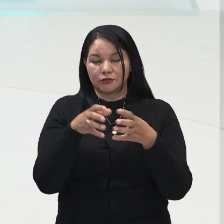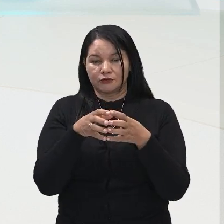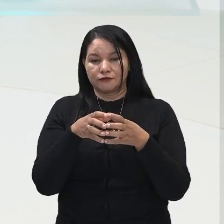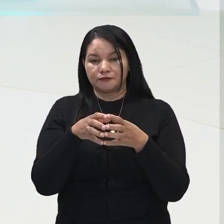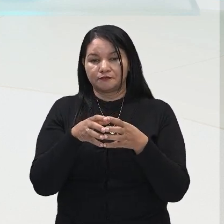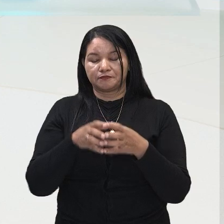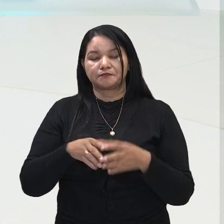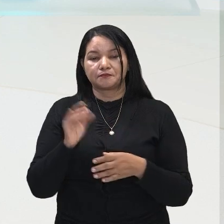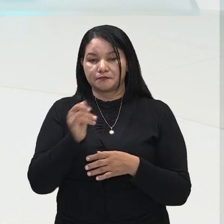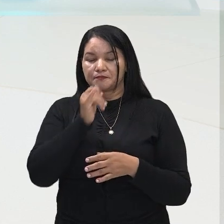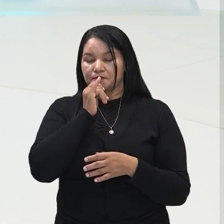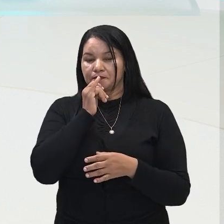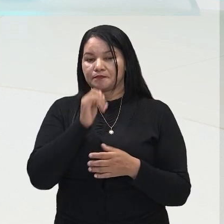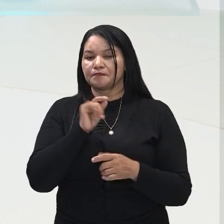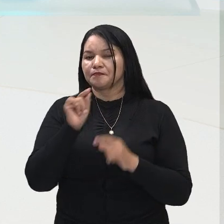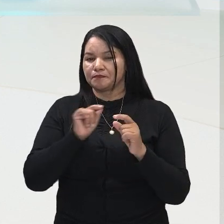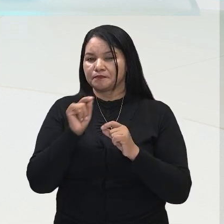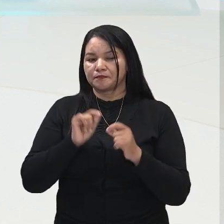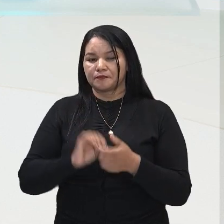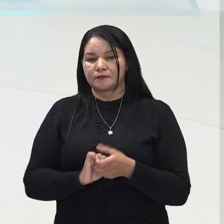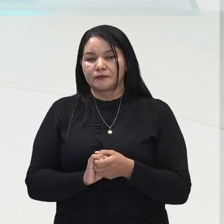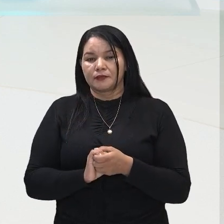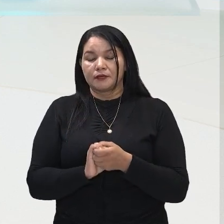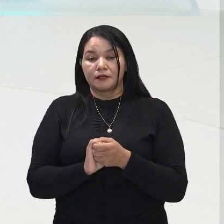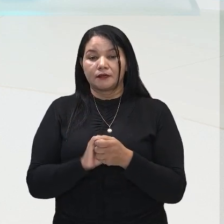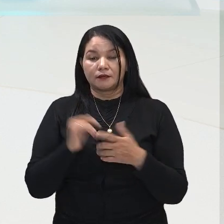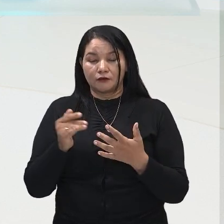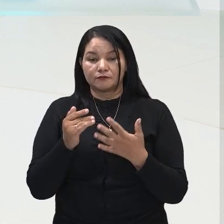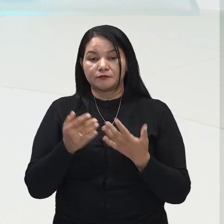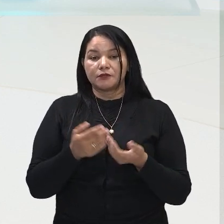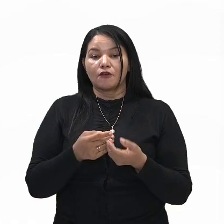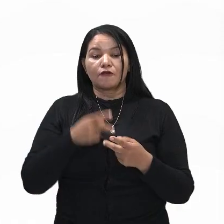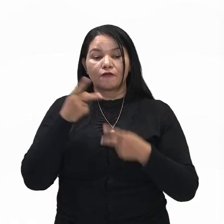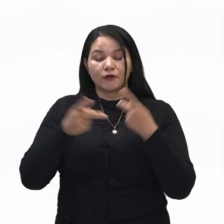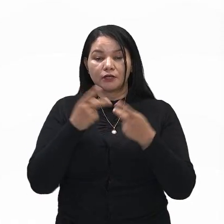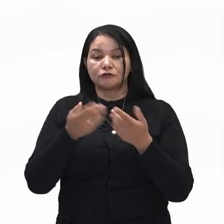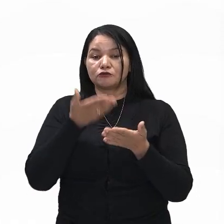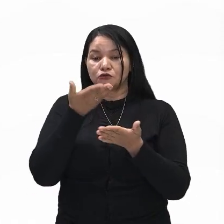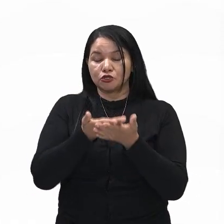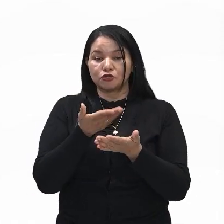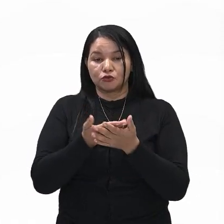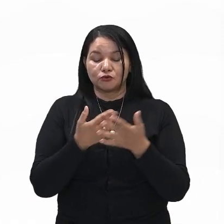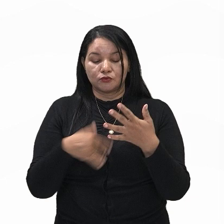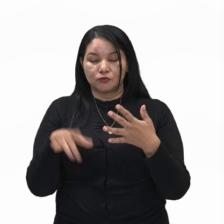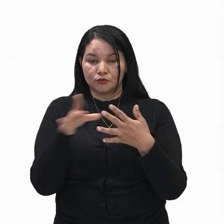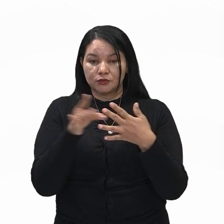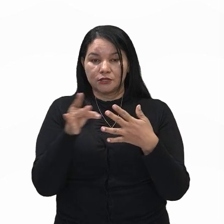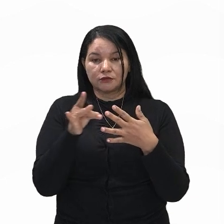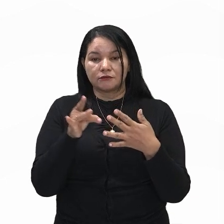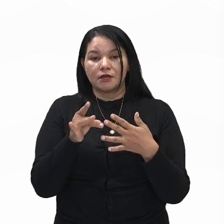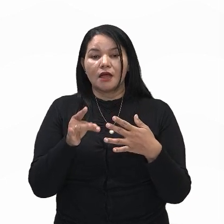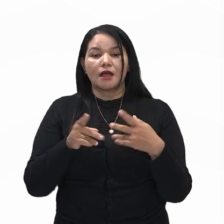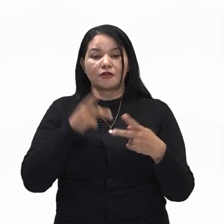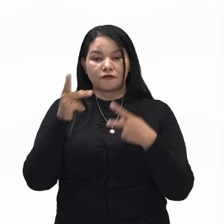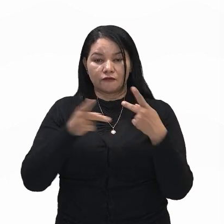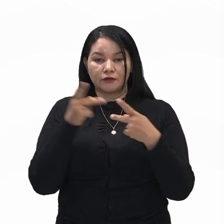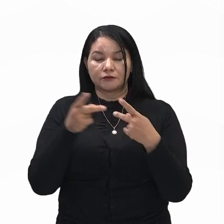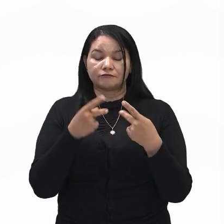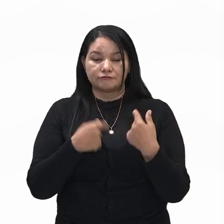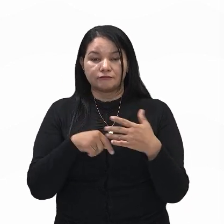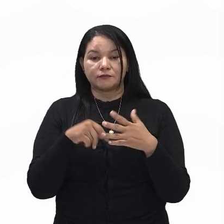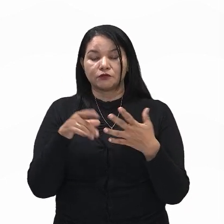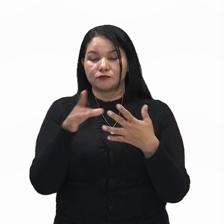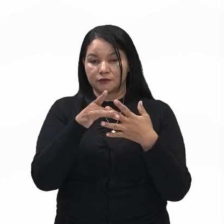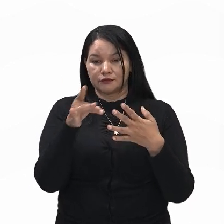Por exemplo, quando falamos da semiótica, estamos falando dessa simbologia. Então, temos aqui